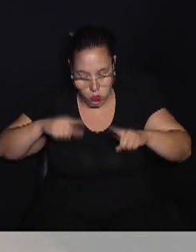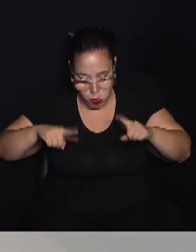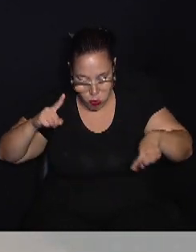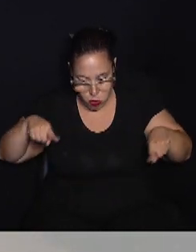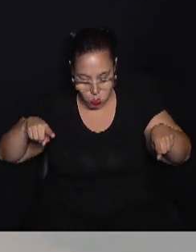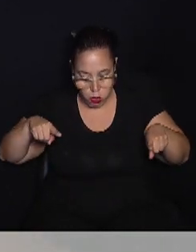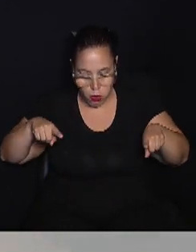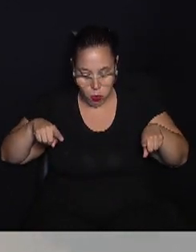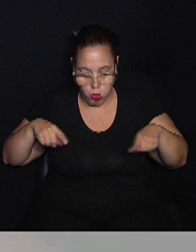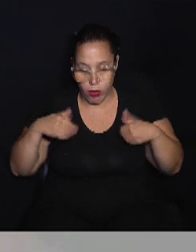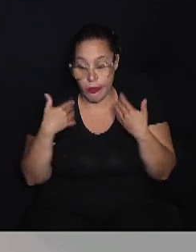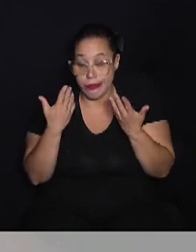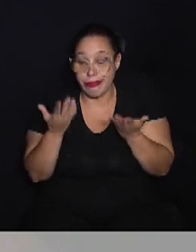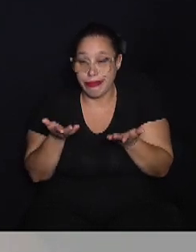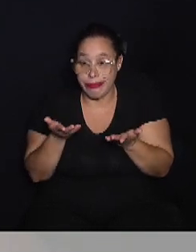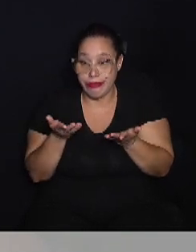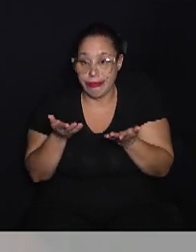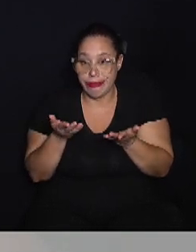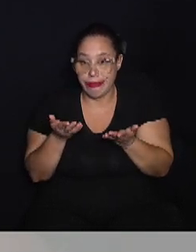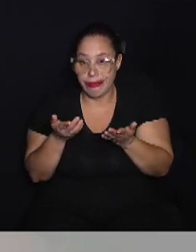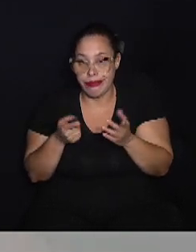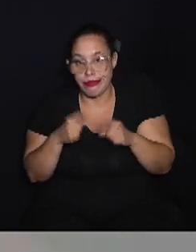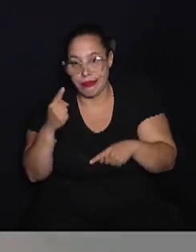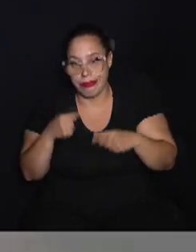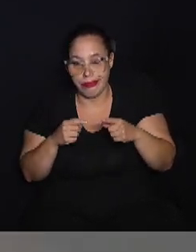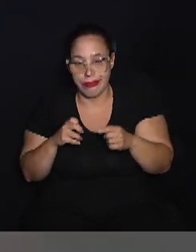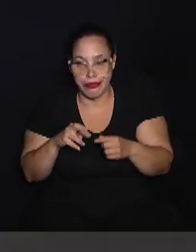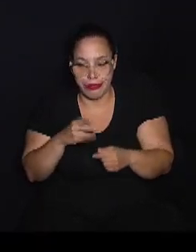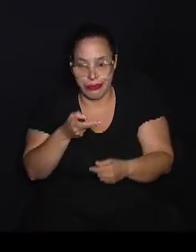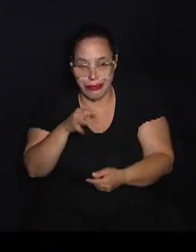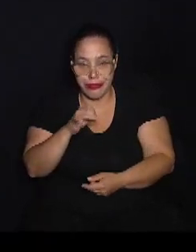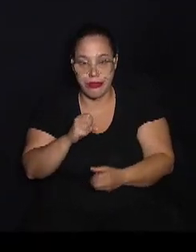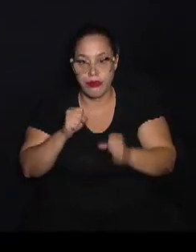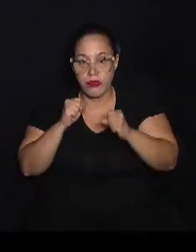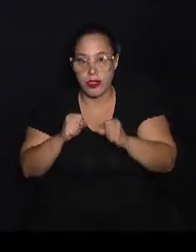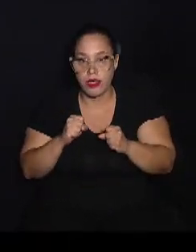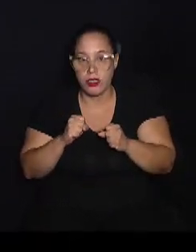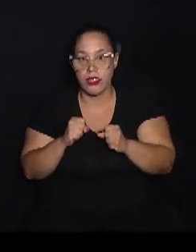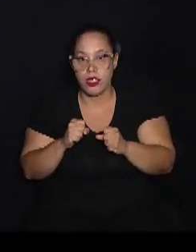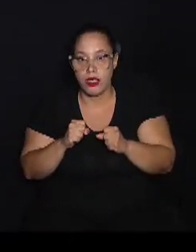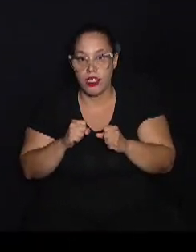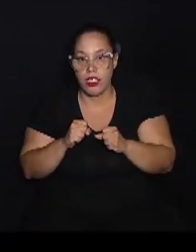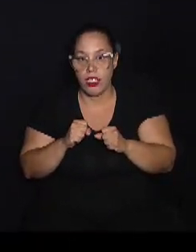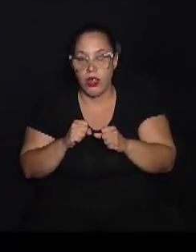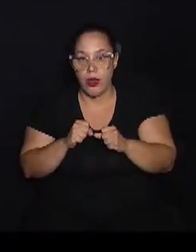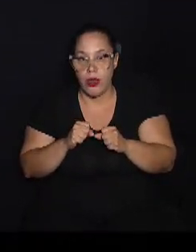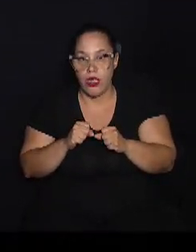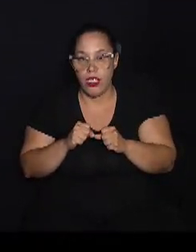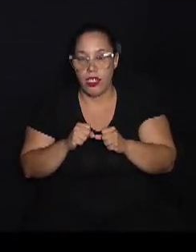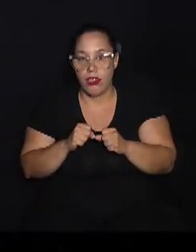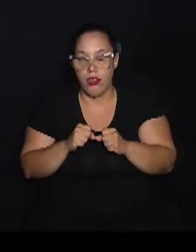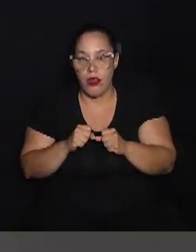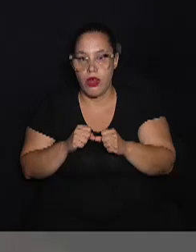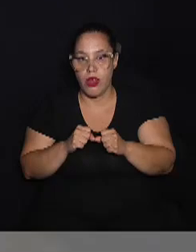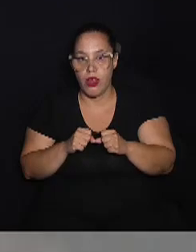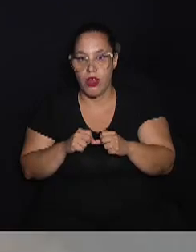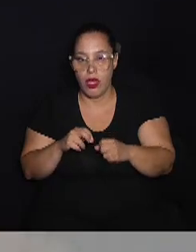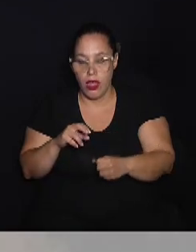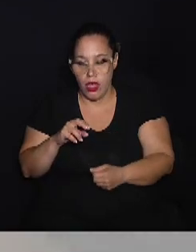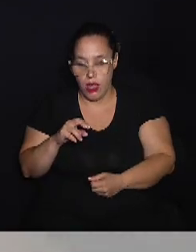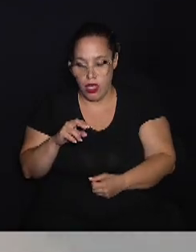cosméticos eles dependendo da sua composição eles podem conter ali substâncias que a gente chama de desreguladores